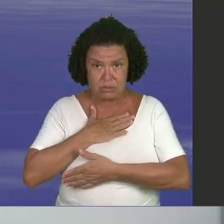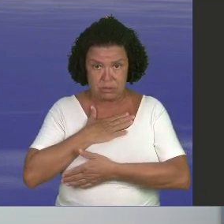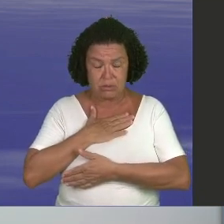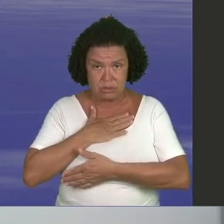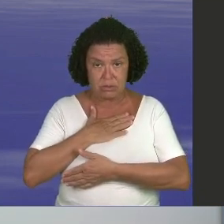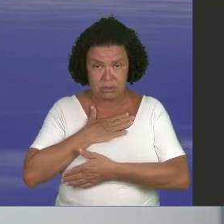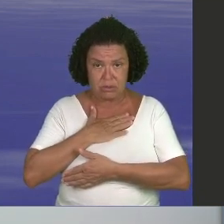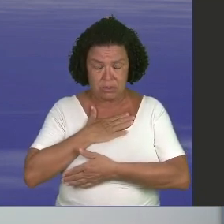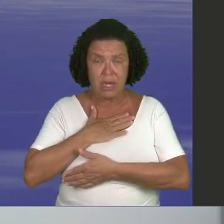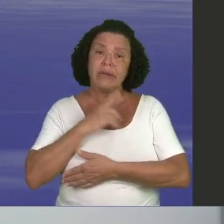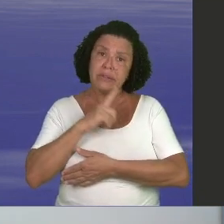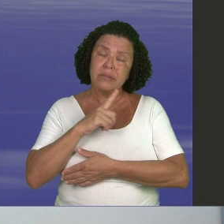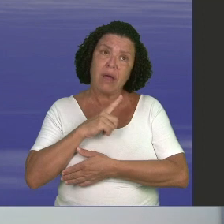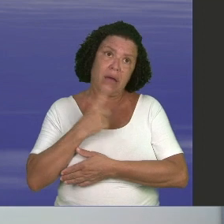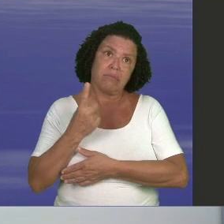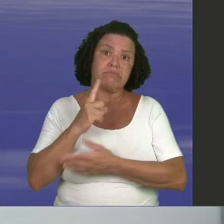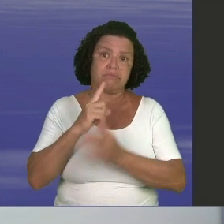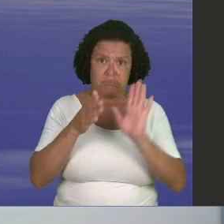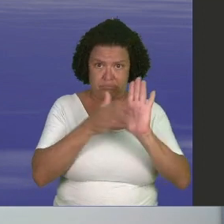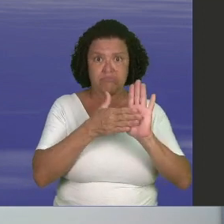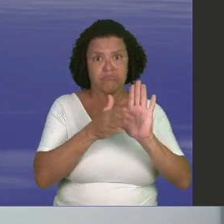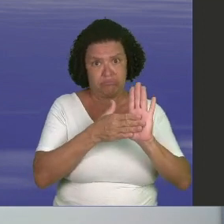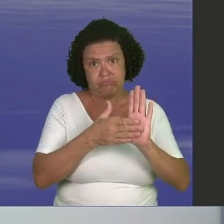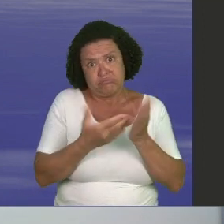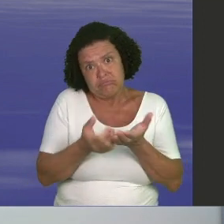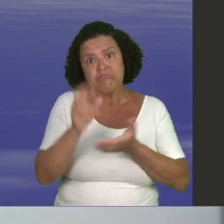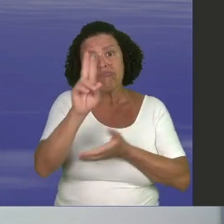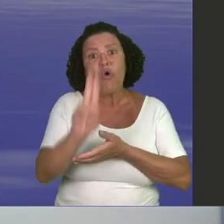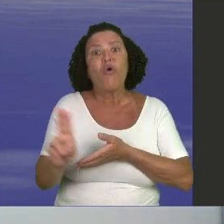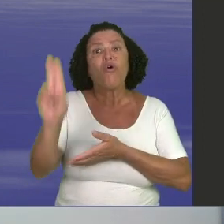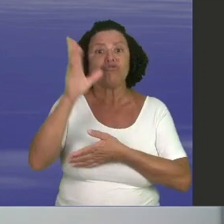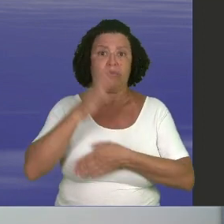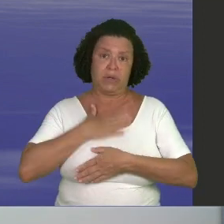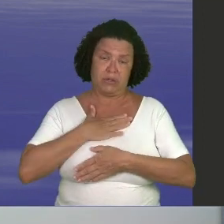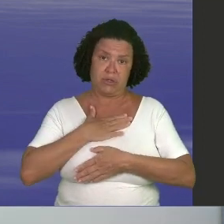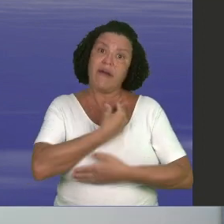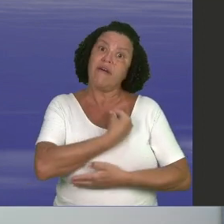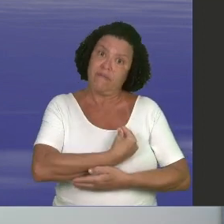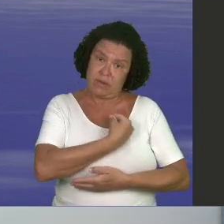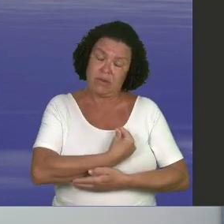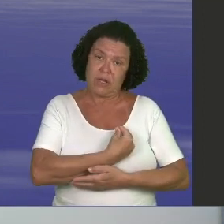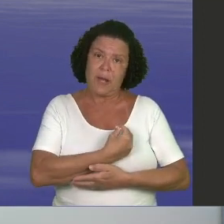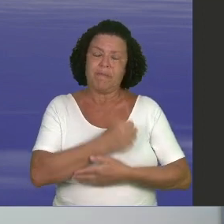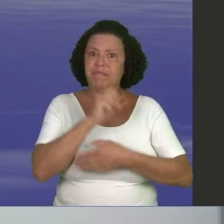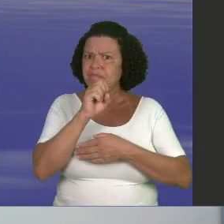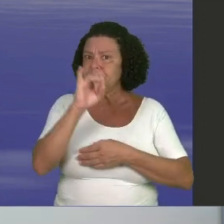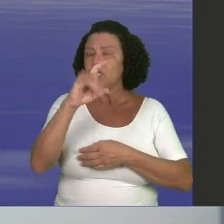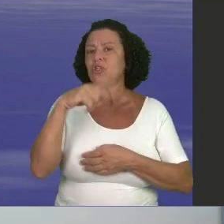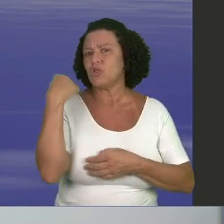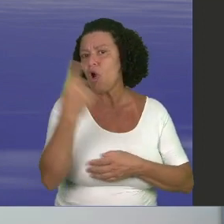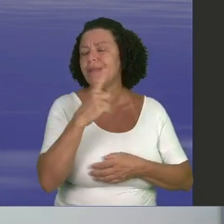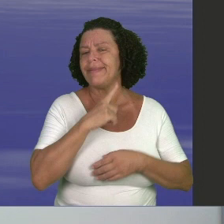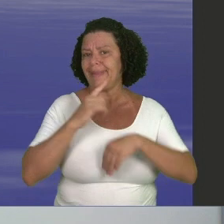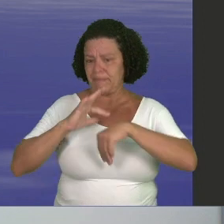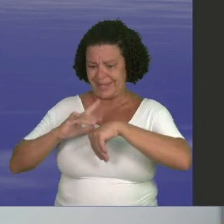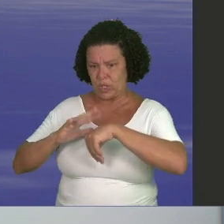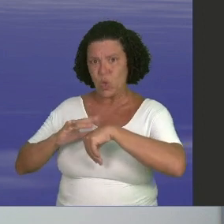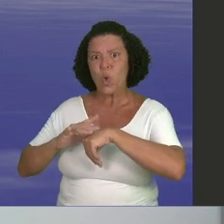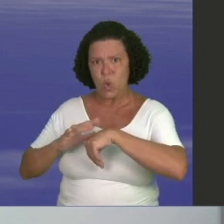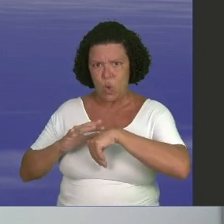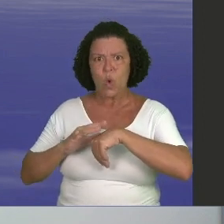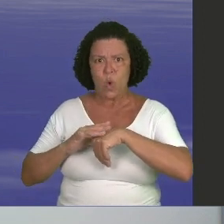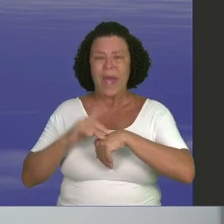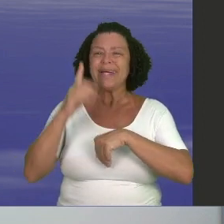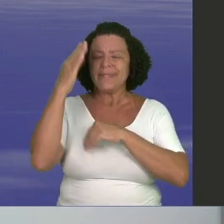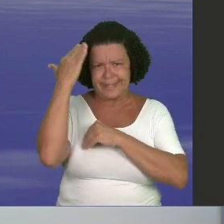tem alguma finalidade útil para a nossa vida. Se nós temos uma doença, temos